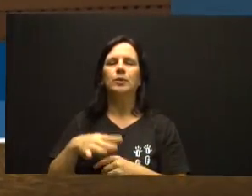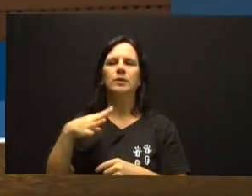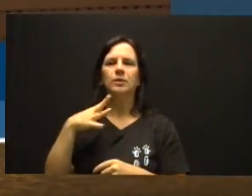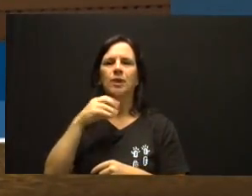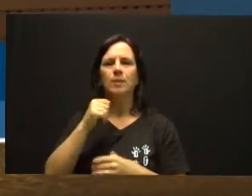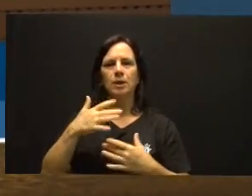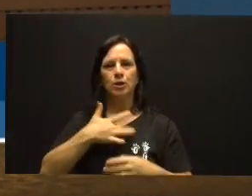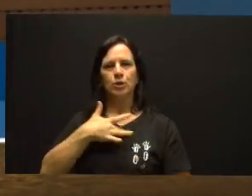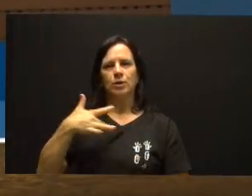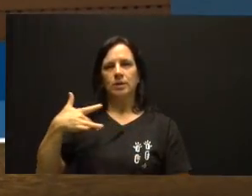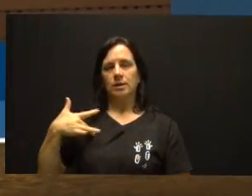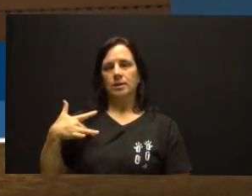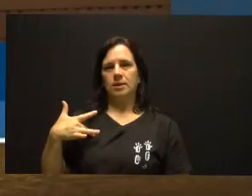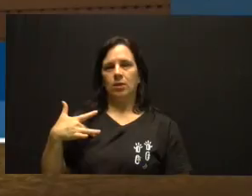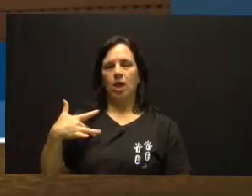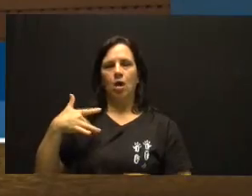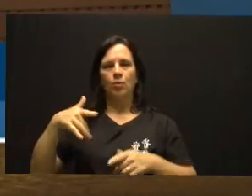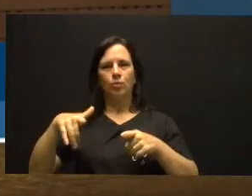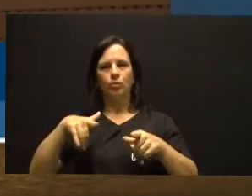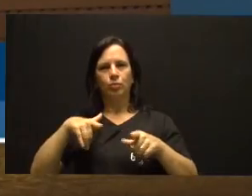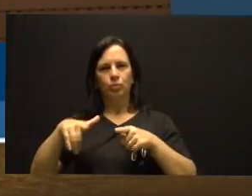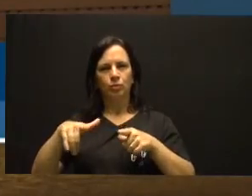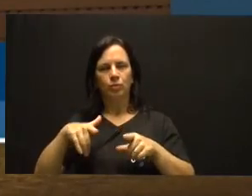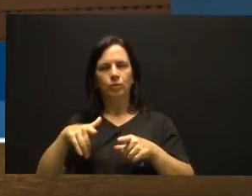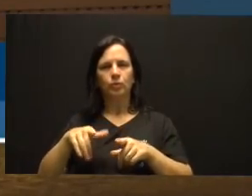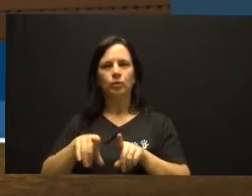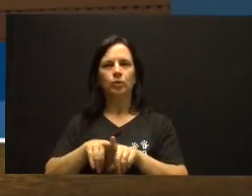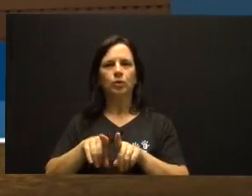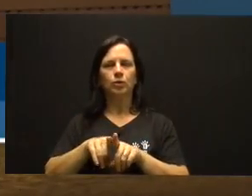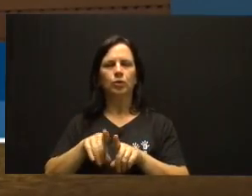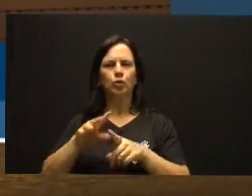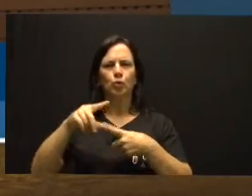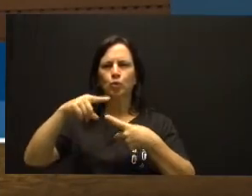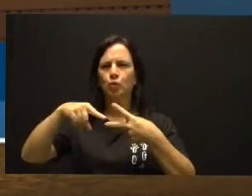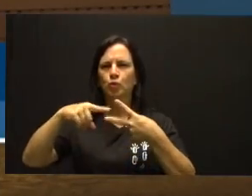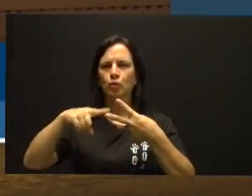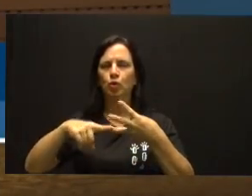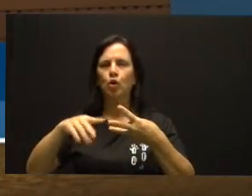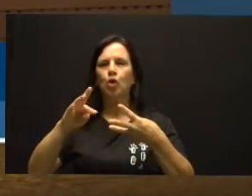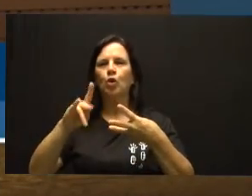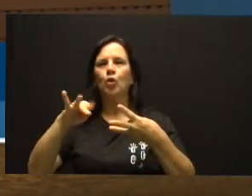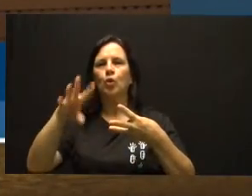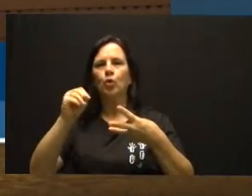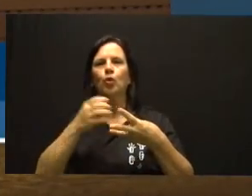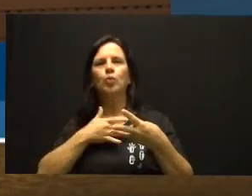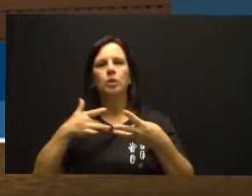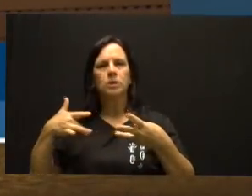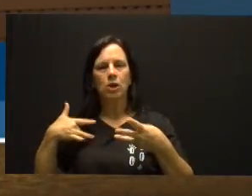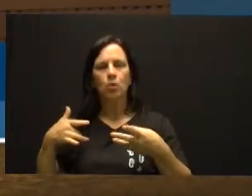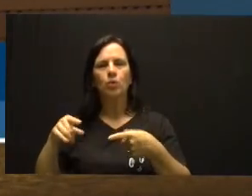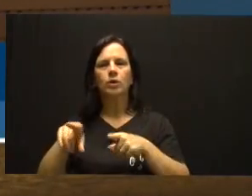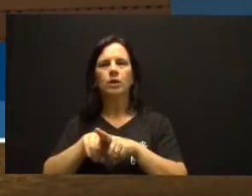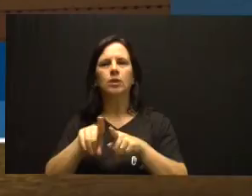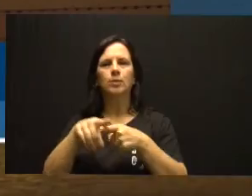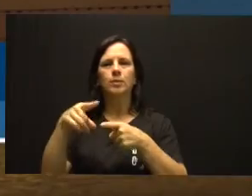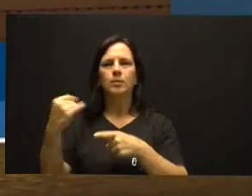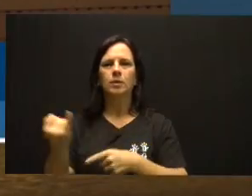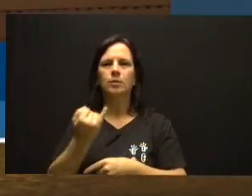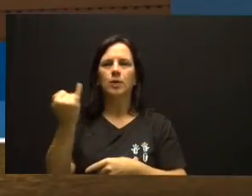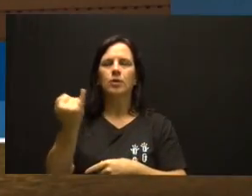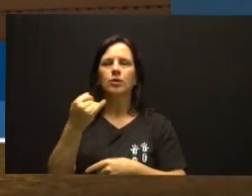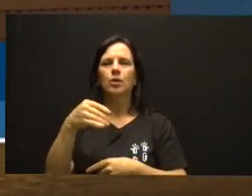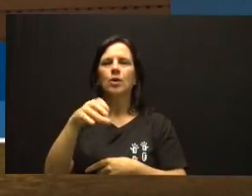mais saudáveis e eficazes para o tratamento dos mais variados distúrbios de saúde e, principalmente, como no